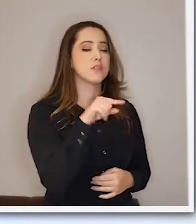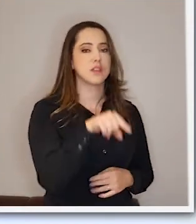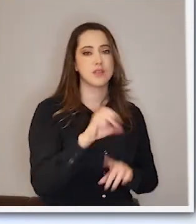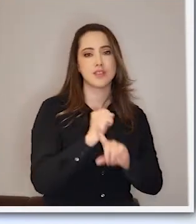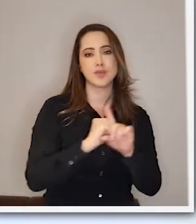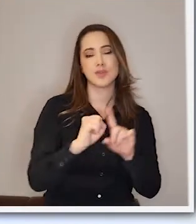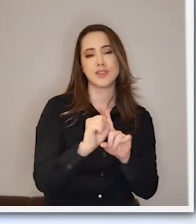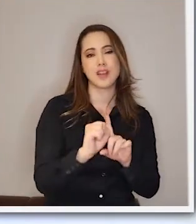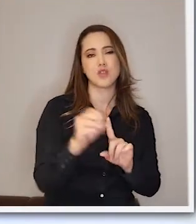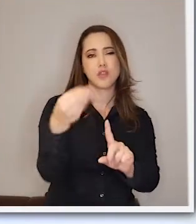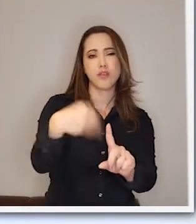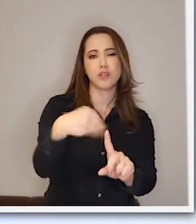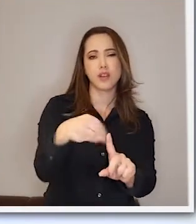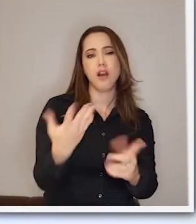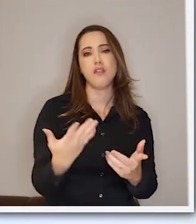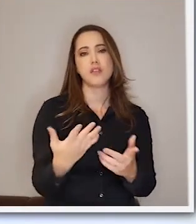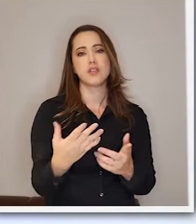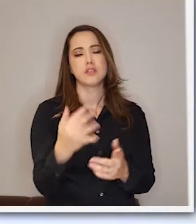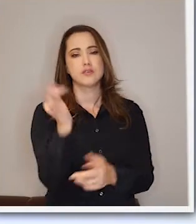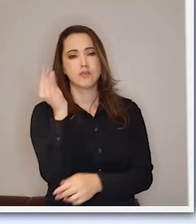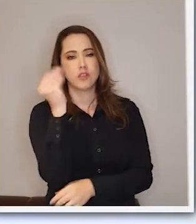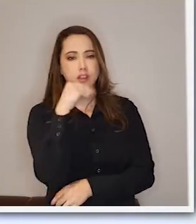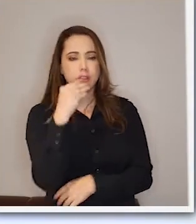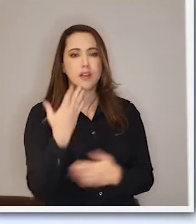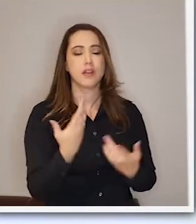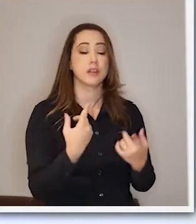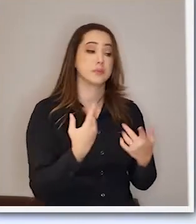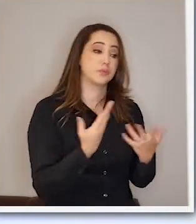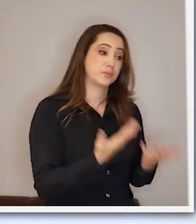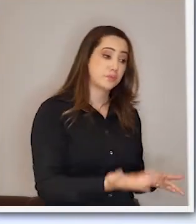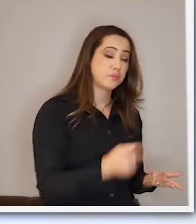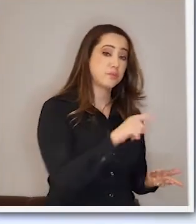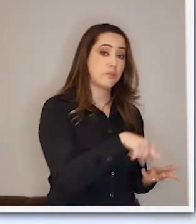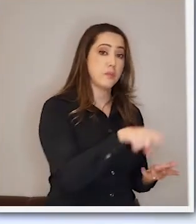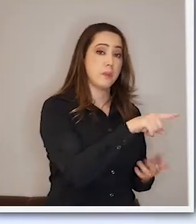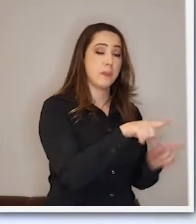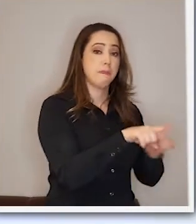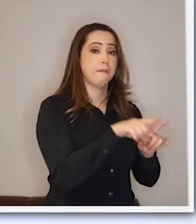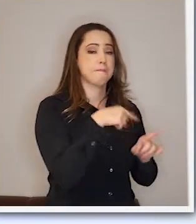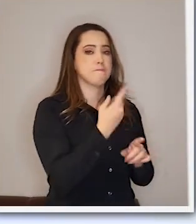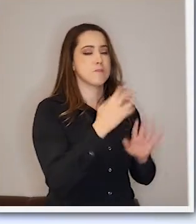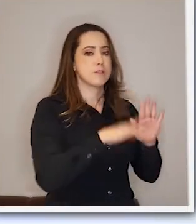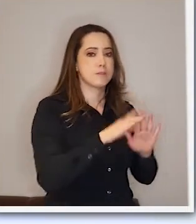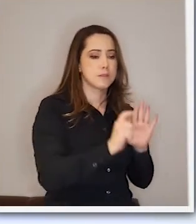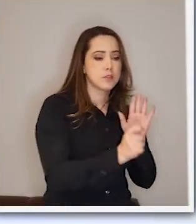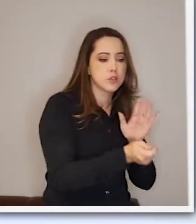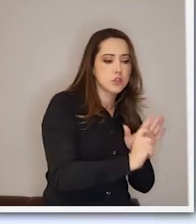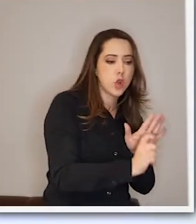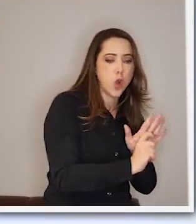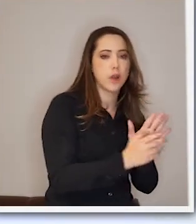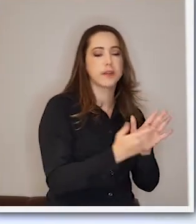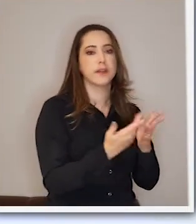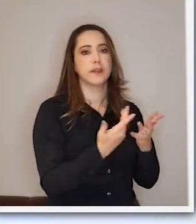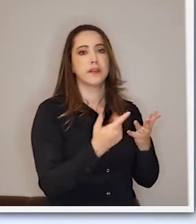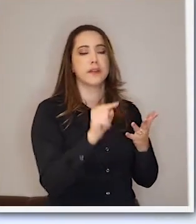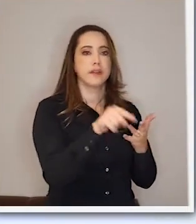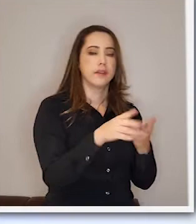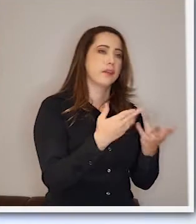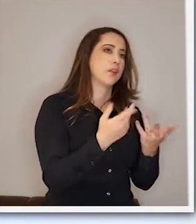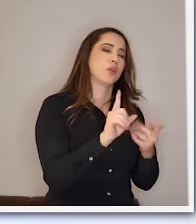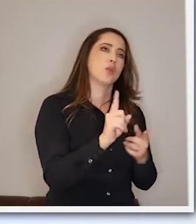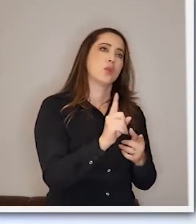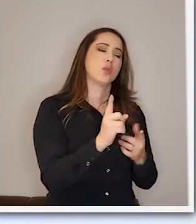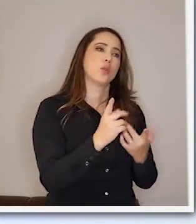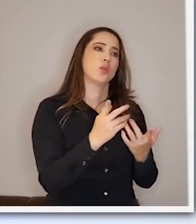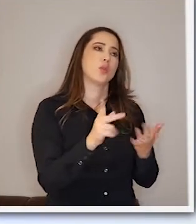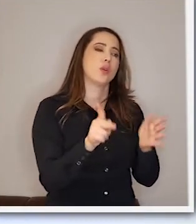jovem a estar em estado de vulnerabilidade, a se envolver com crimes e drogas, não é o